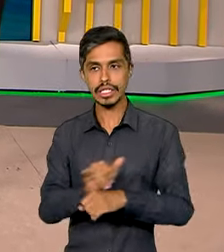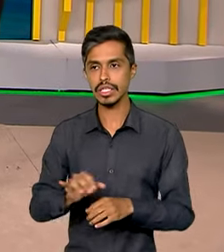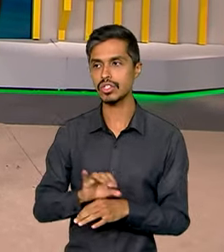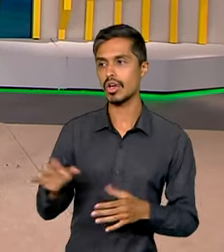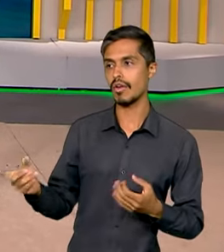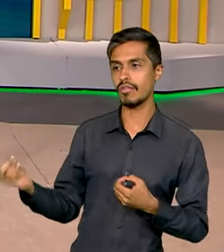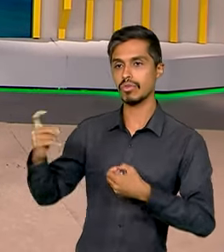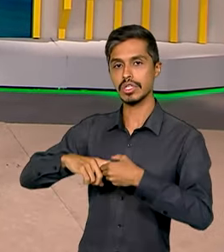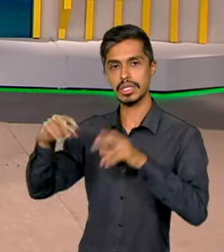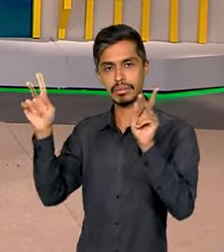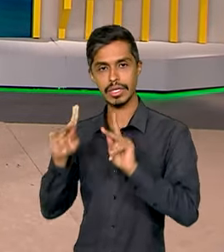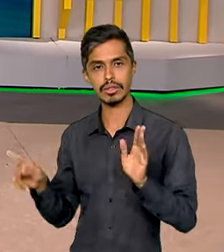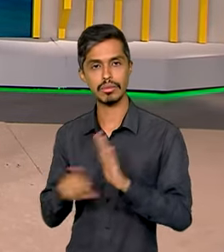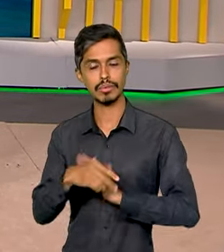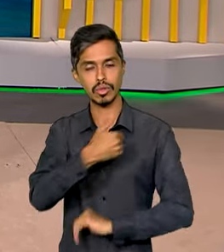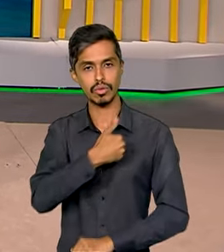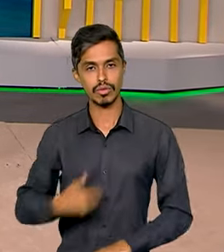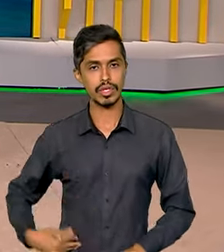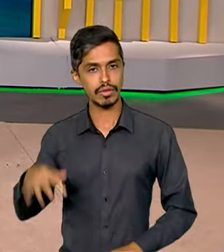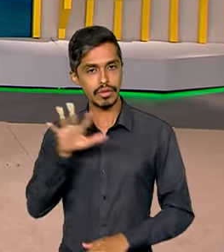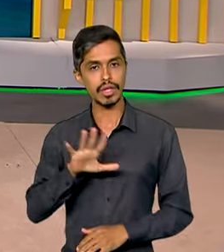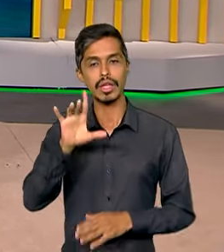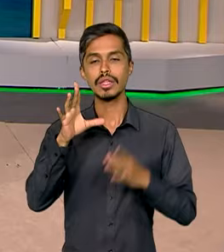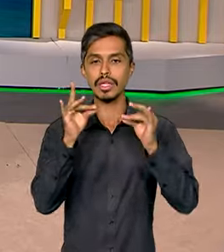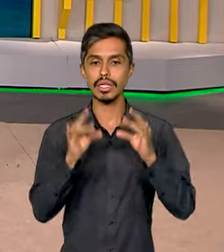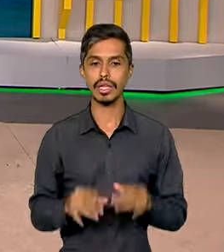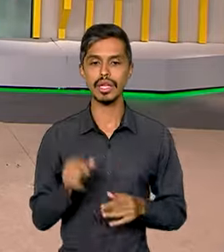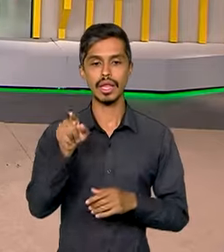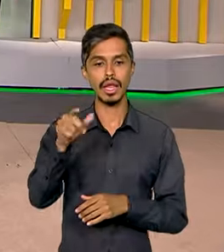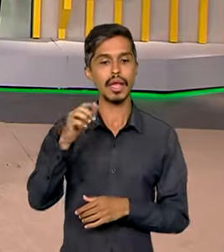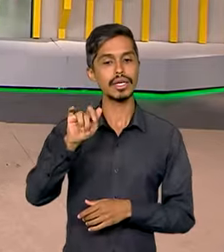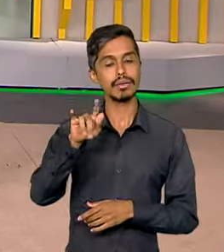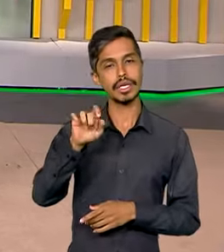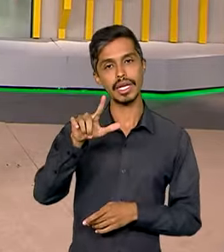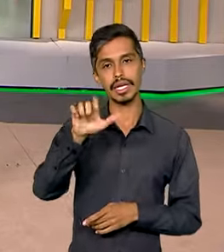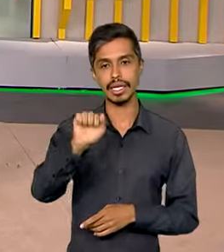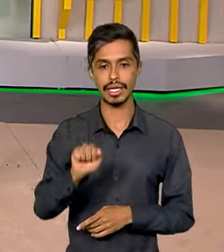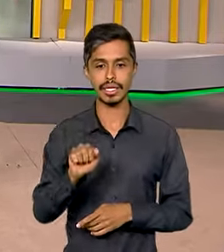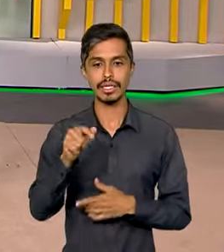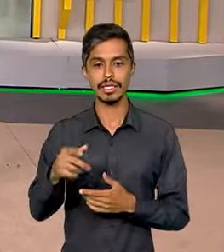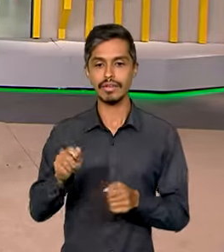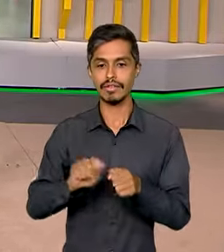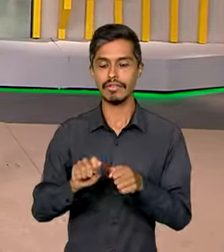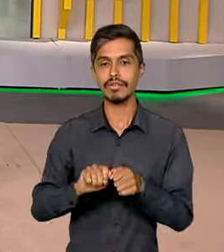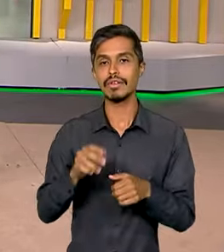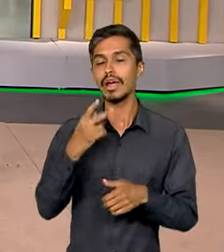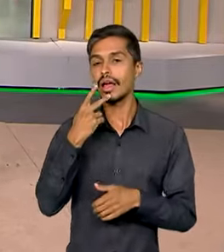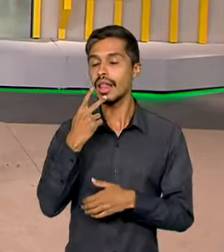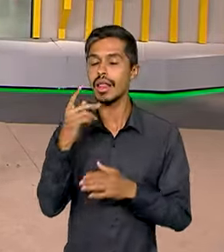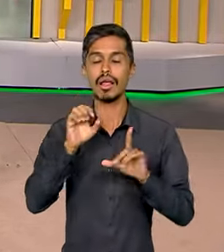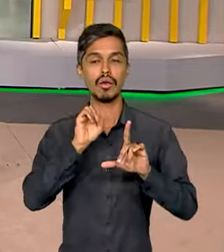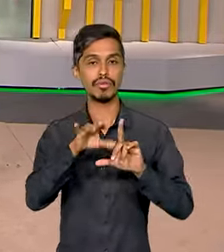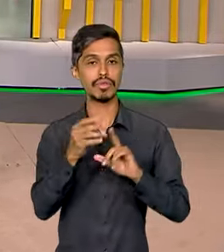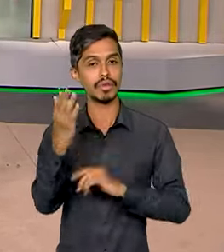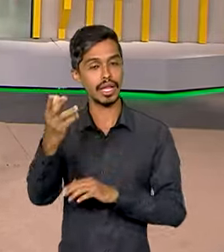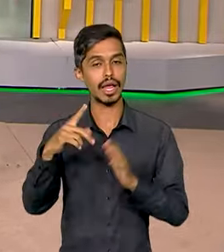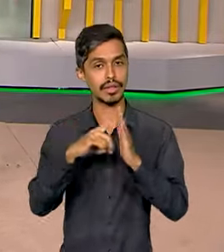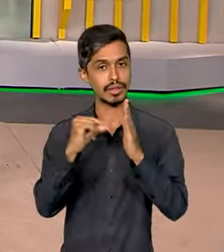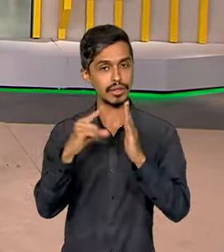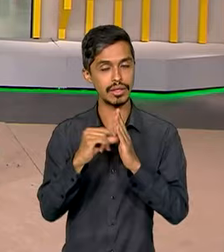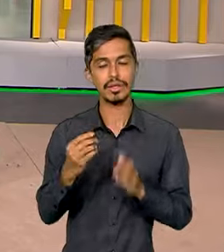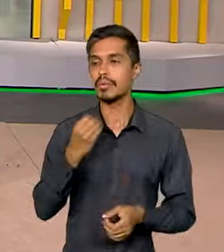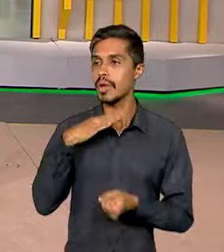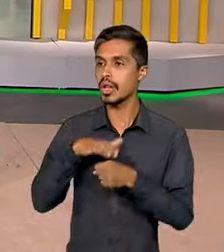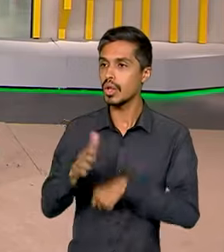do governo federal. Quem tem mais detalhes é a repórter Gabriela Noronha, que fala ao vivo com a gente, direto do Palácio do Planalto. Boa